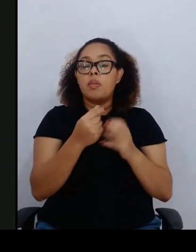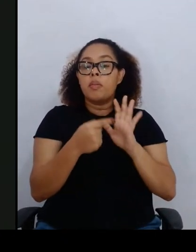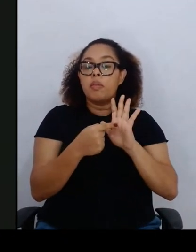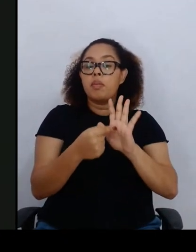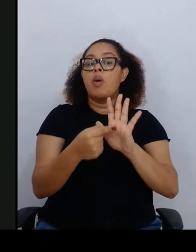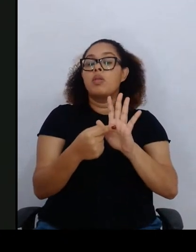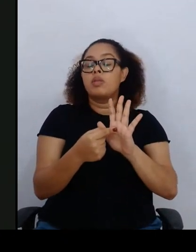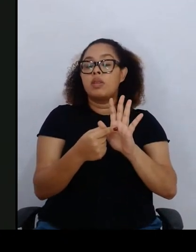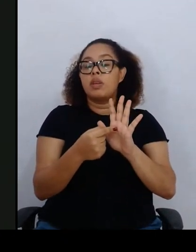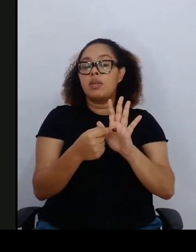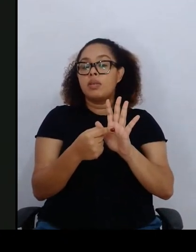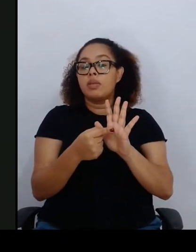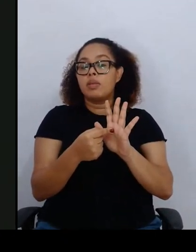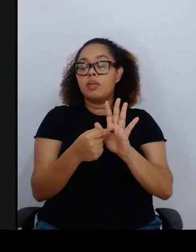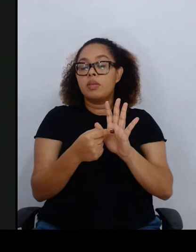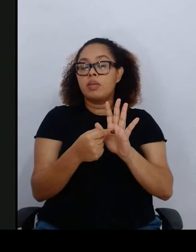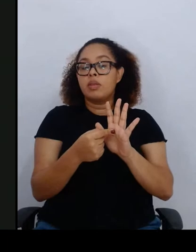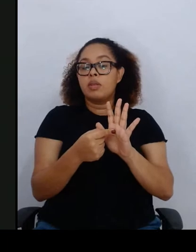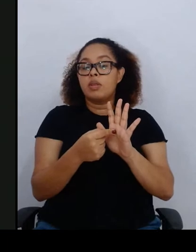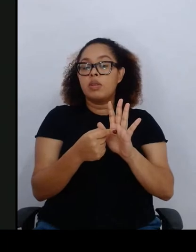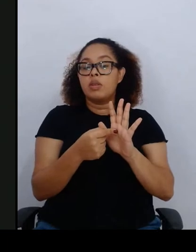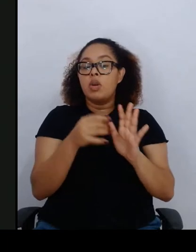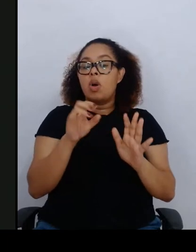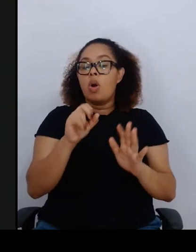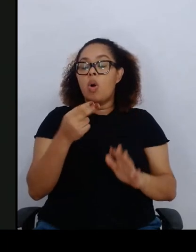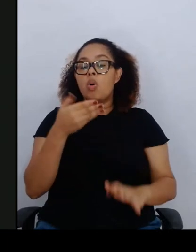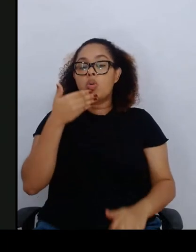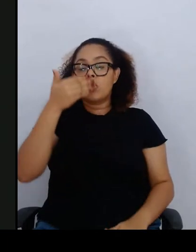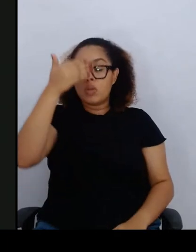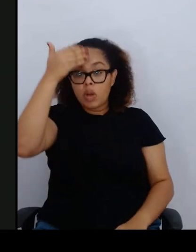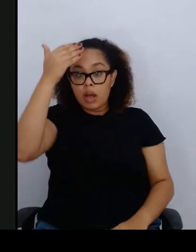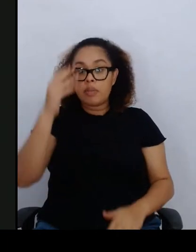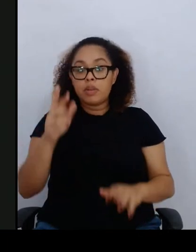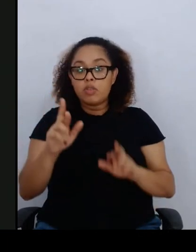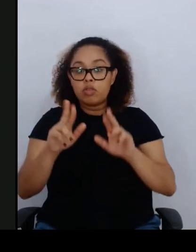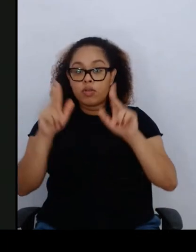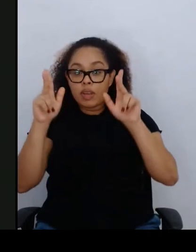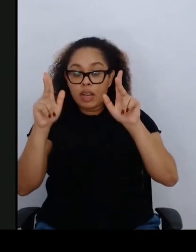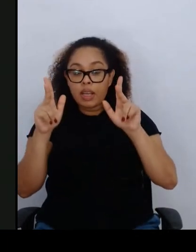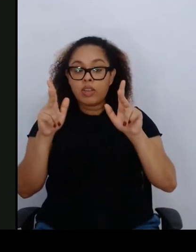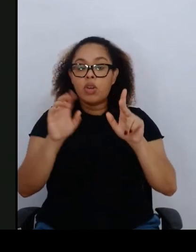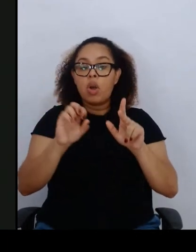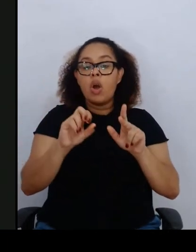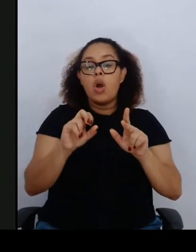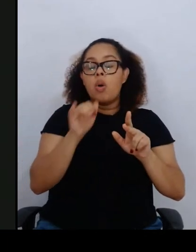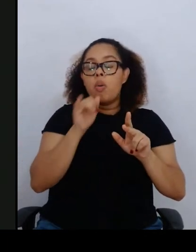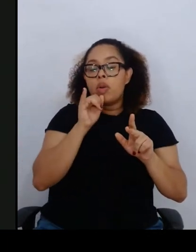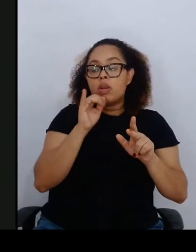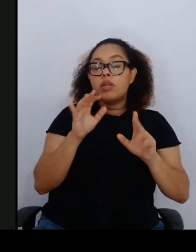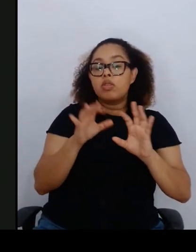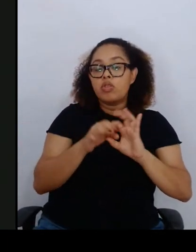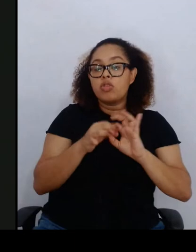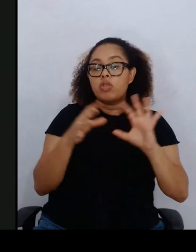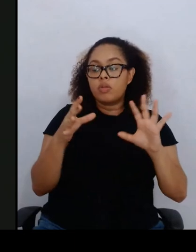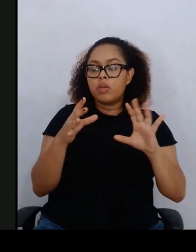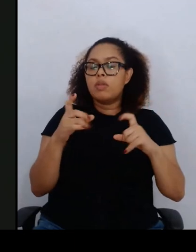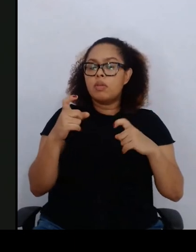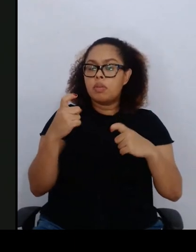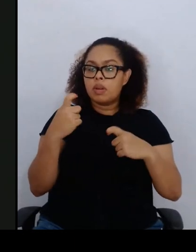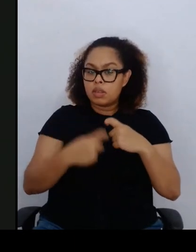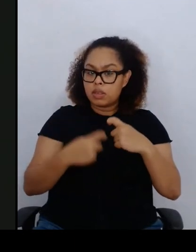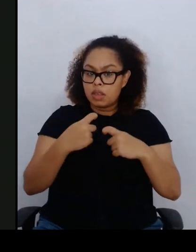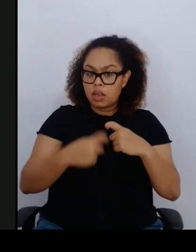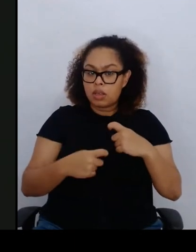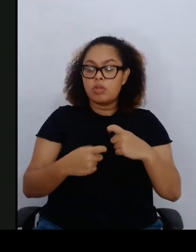a figura do Árabe exótico que é uma figura distante mas potencialmente disponível para o sexo essas